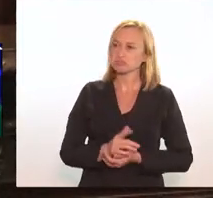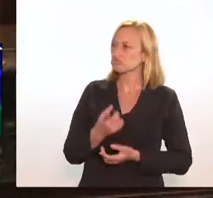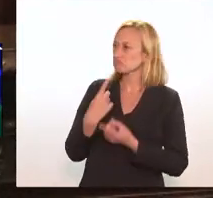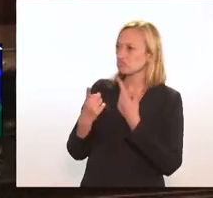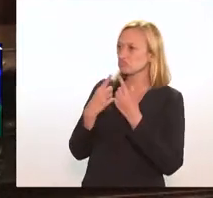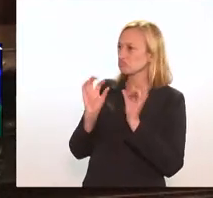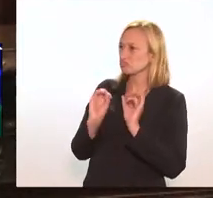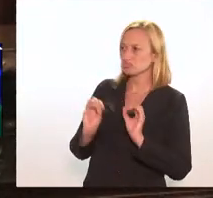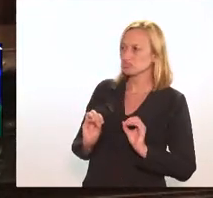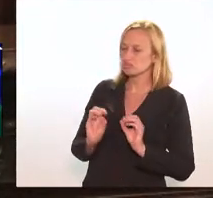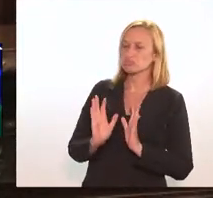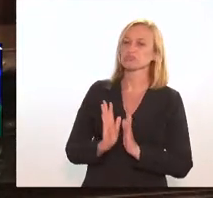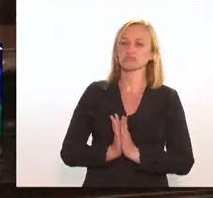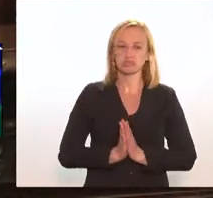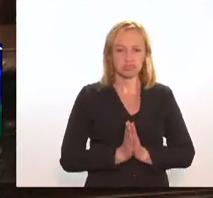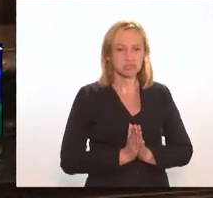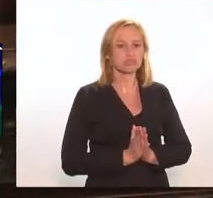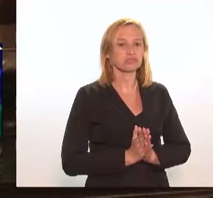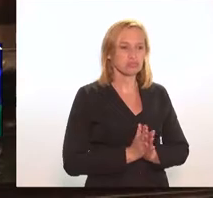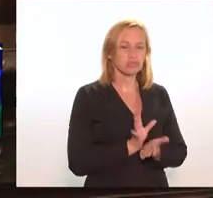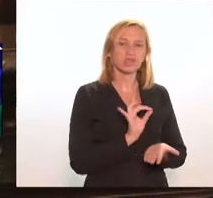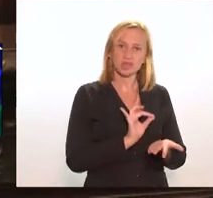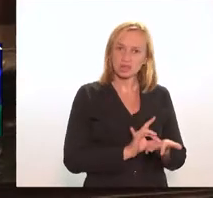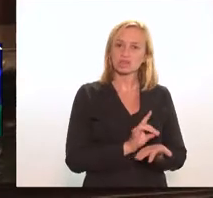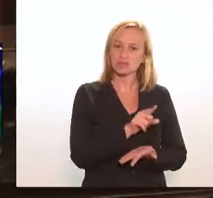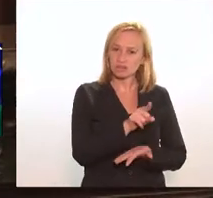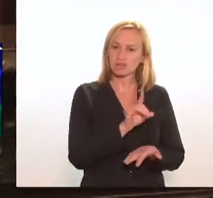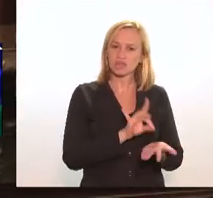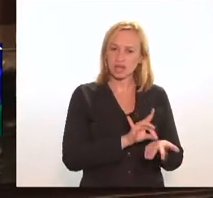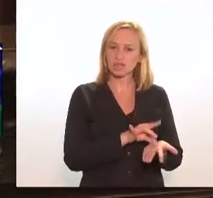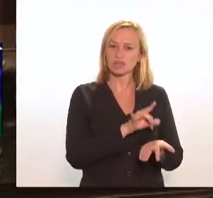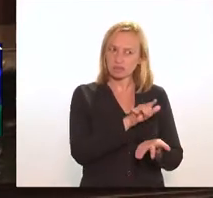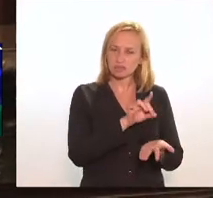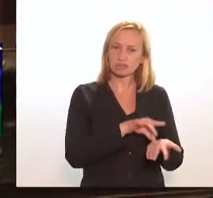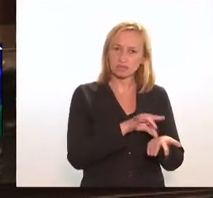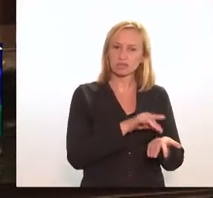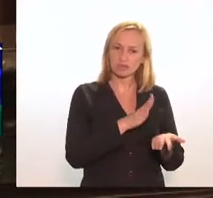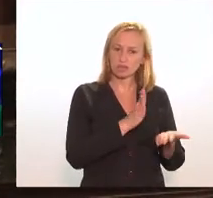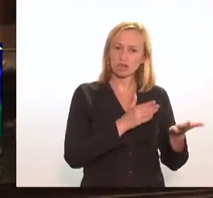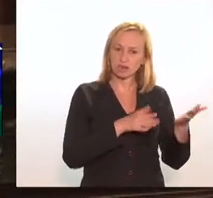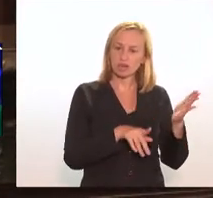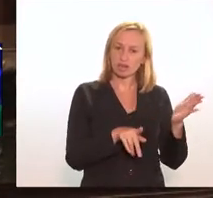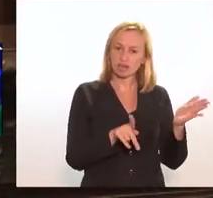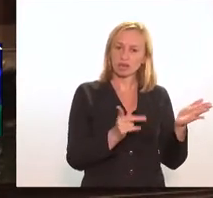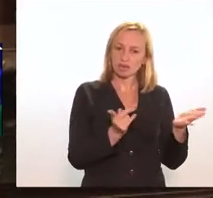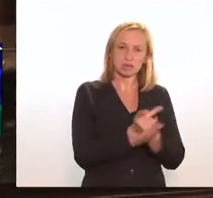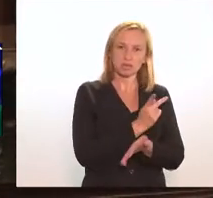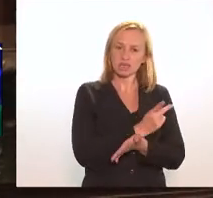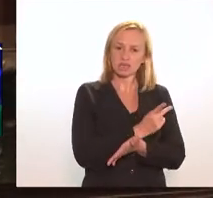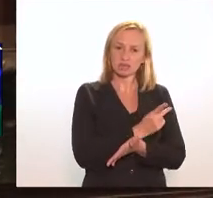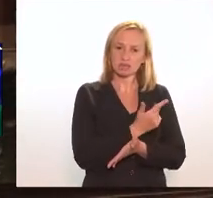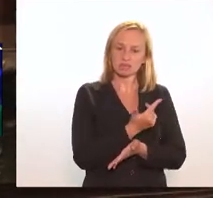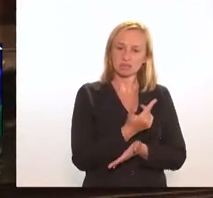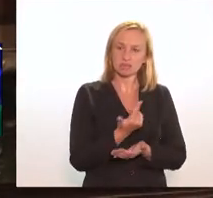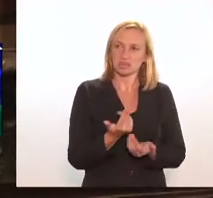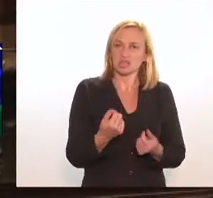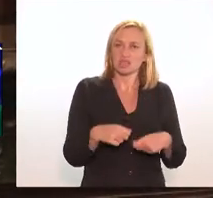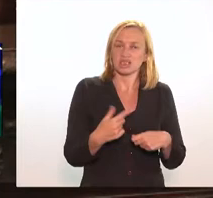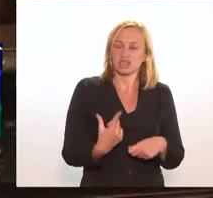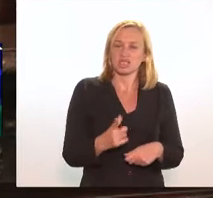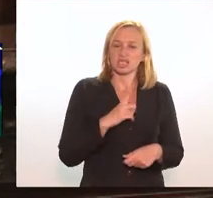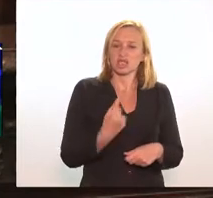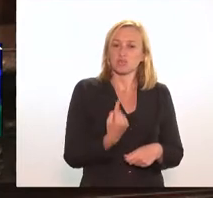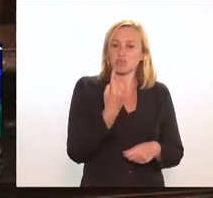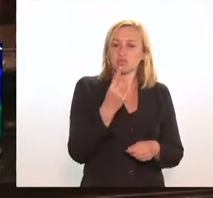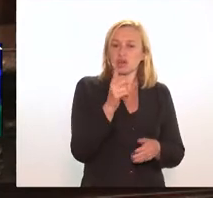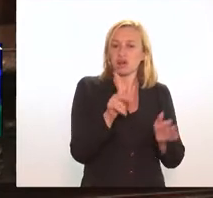discussão. Isto, aliás, está garantido. Isto está em vigor. Não é necessário que haja uma lei para dizer que os